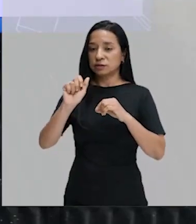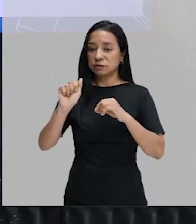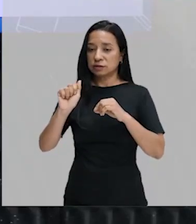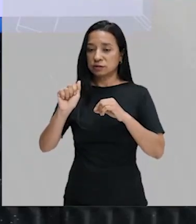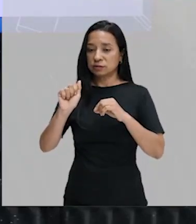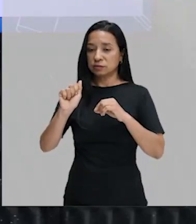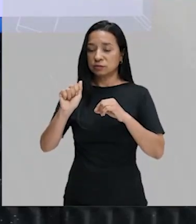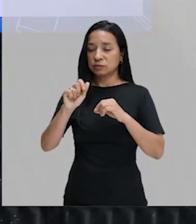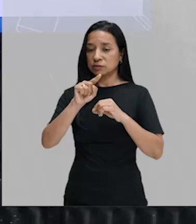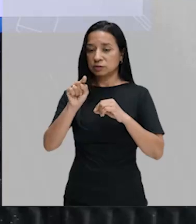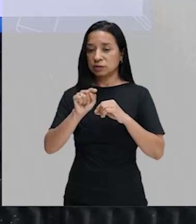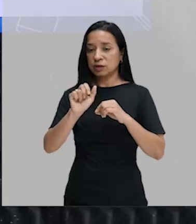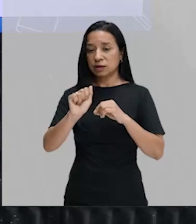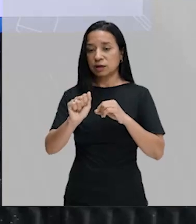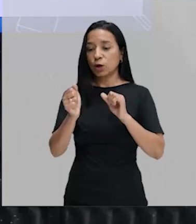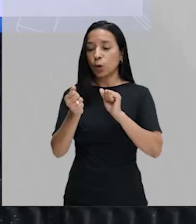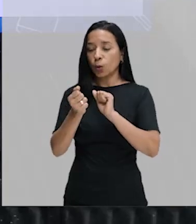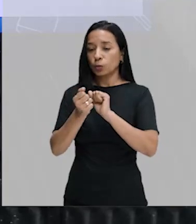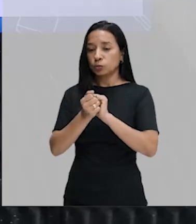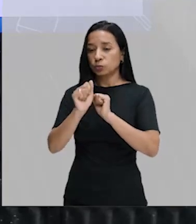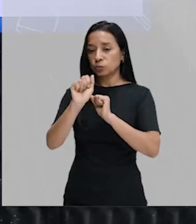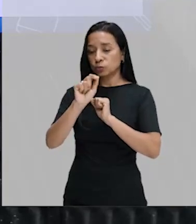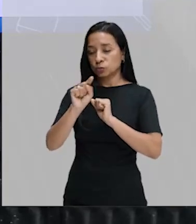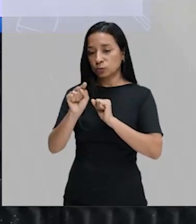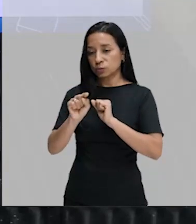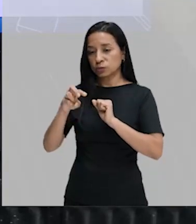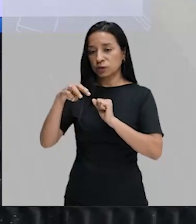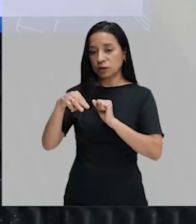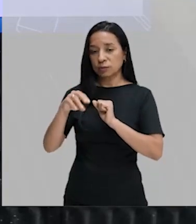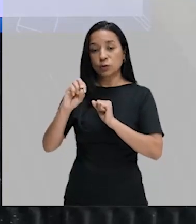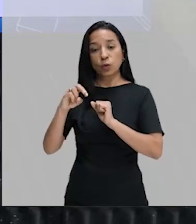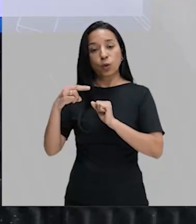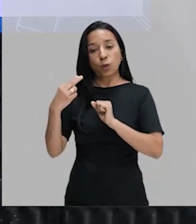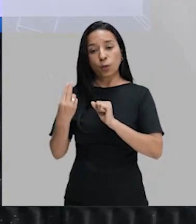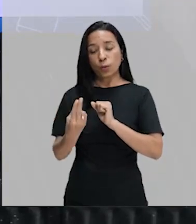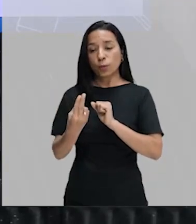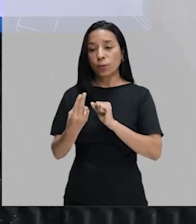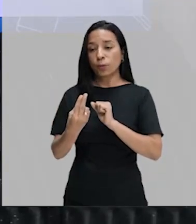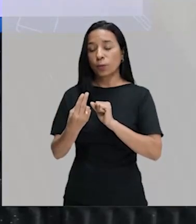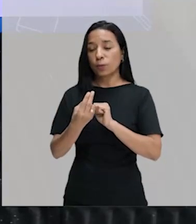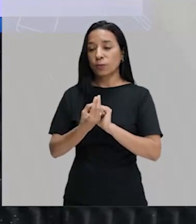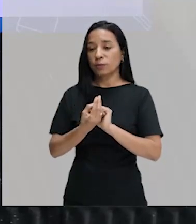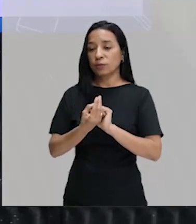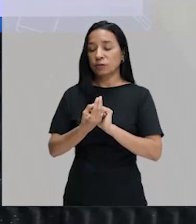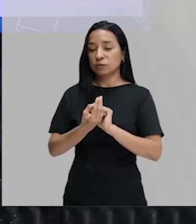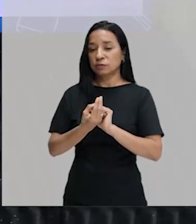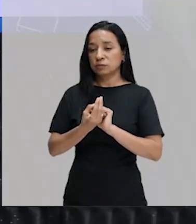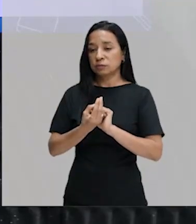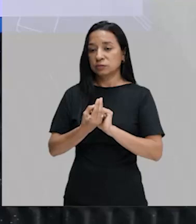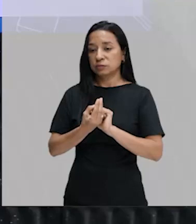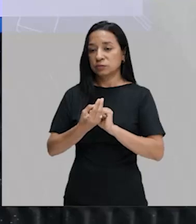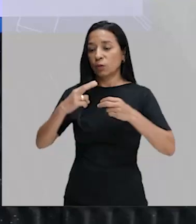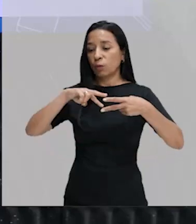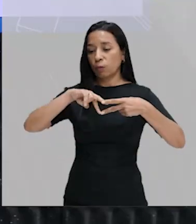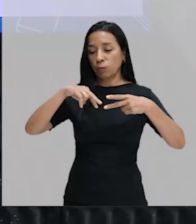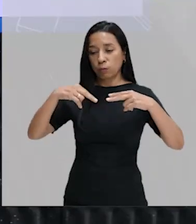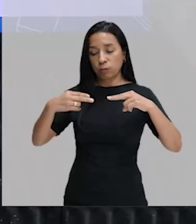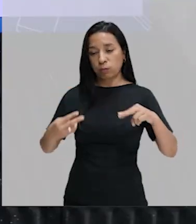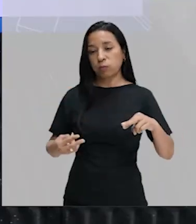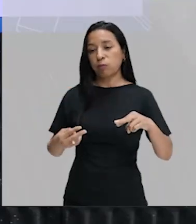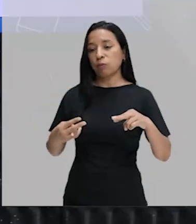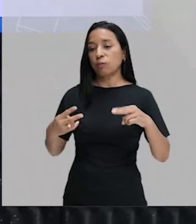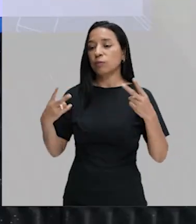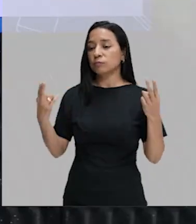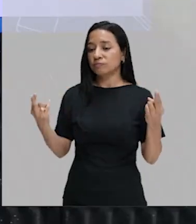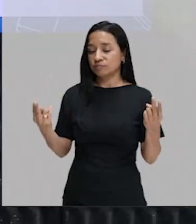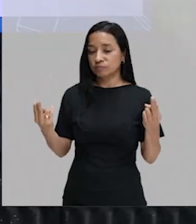com o ZM, tá? Ou então, ele vai ser homozigoto, tá? ZA, ZA. Esses são os